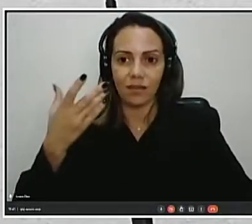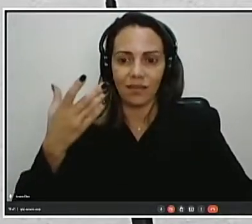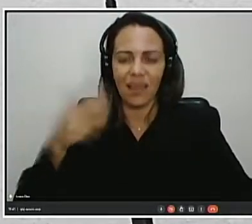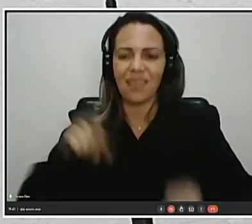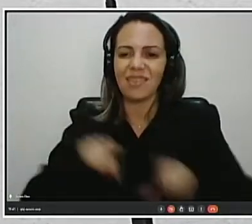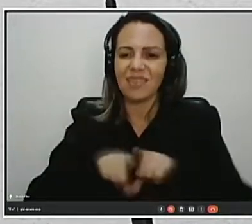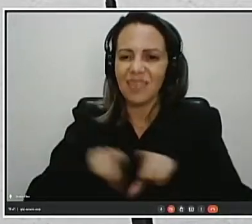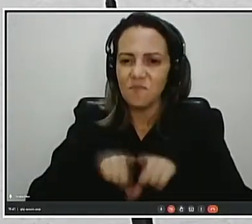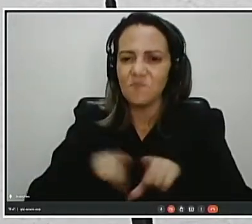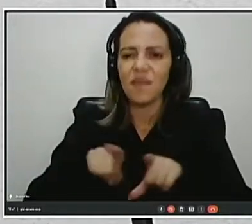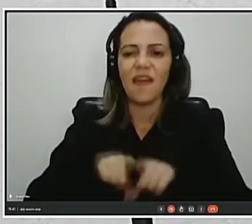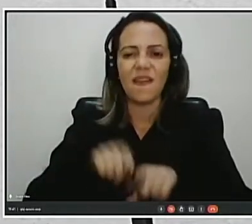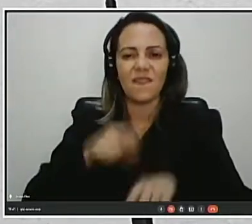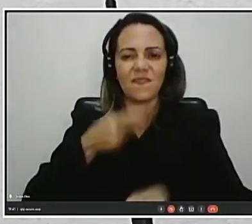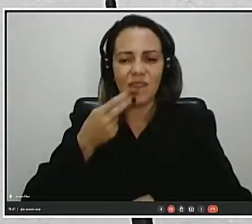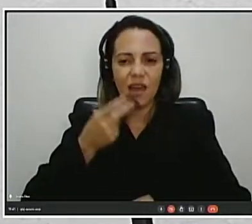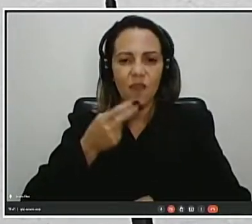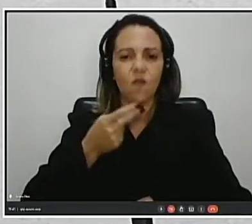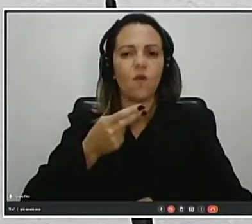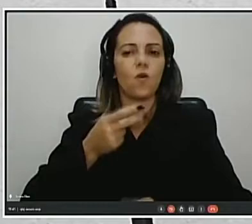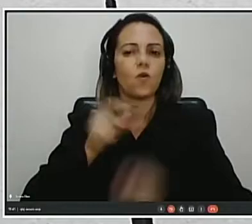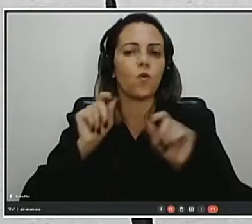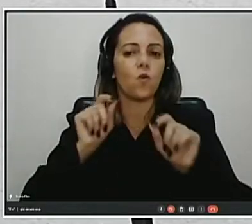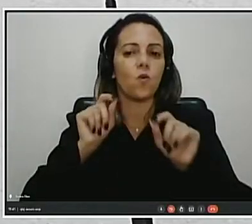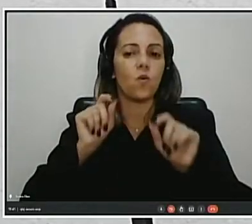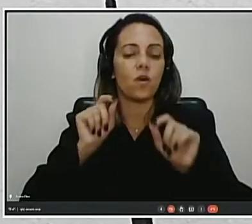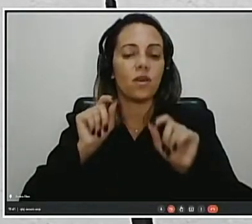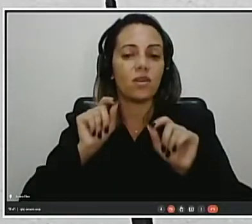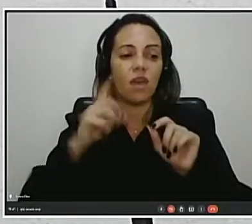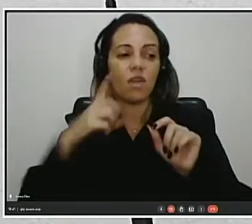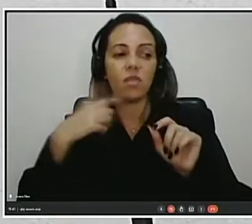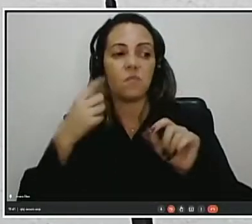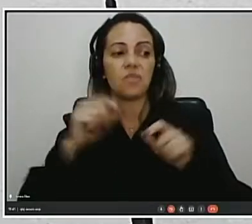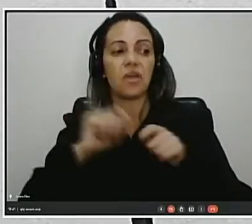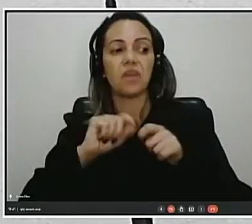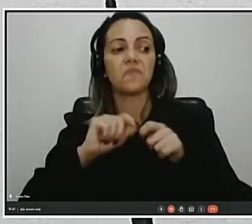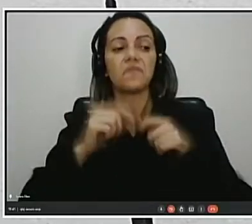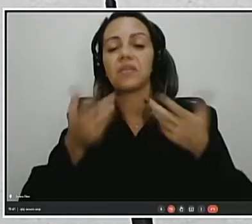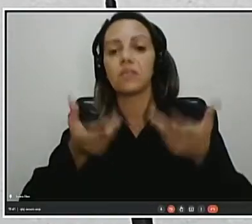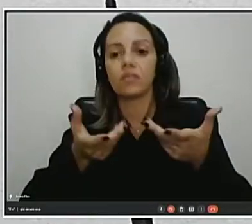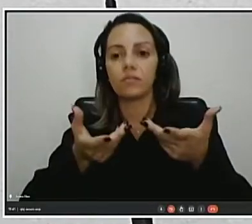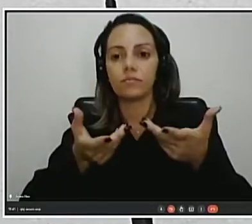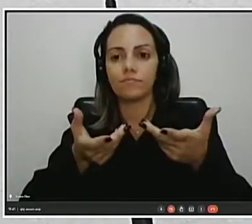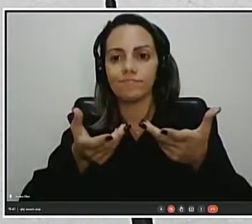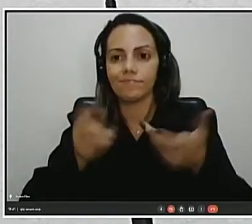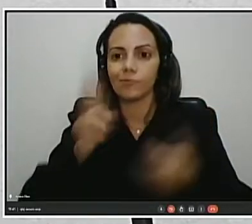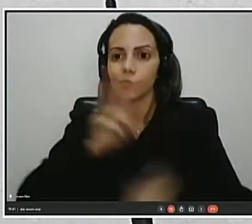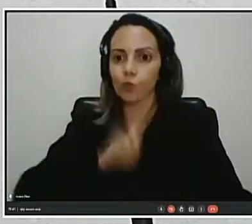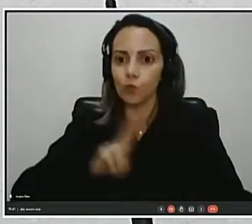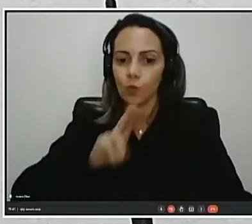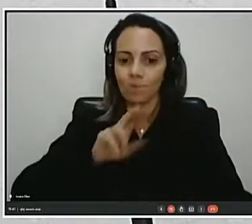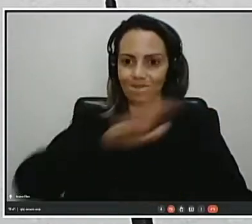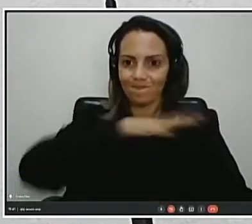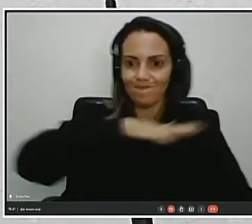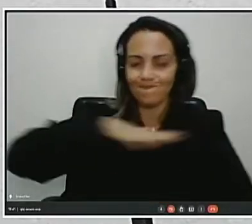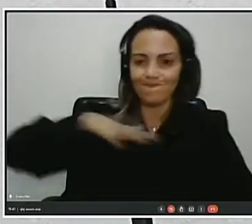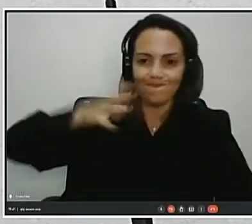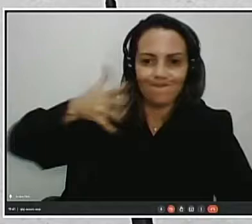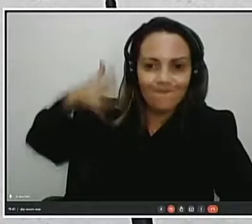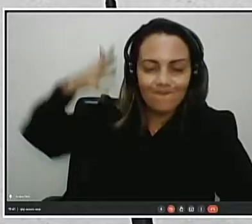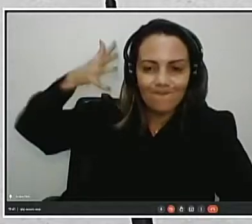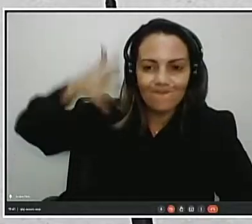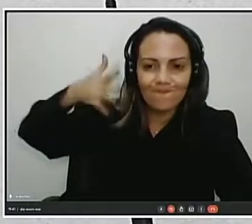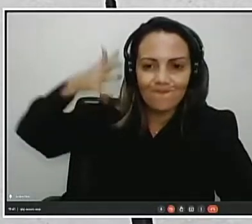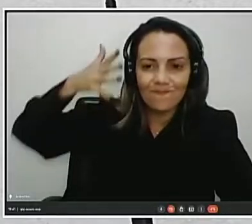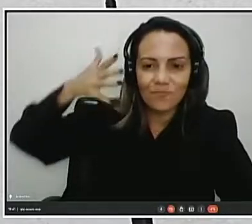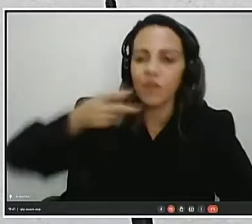que os deputados que conhecemos já fizeram para a União da Vitória. Utilizo esse espaço da tribuna para contar um pouco o que os deputados do